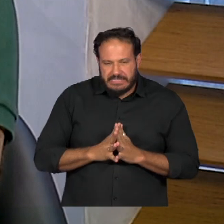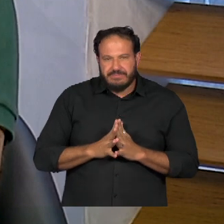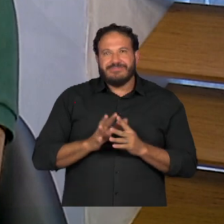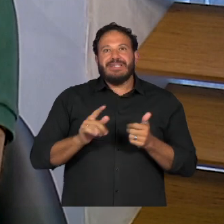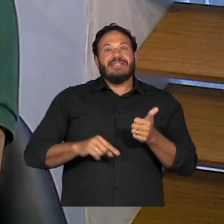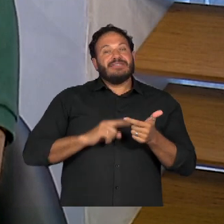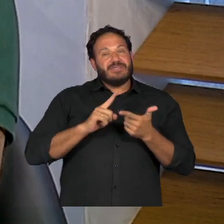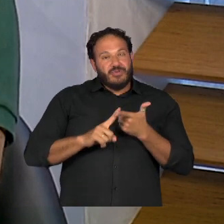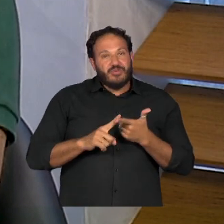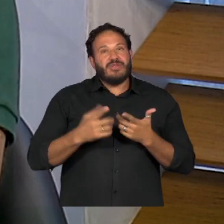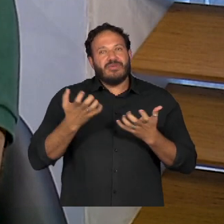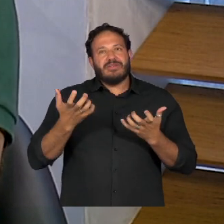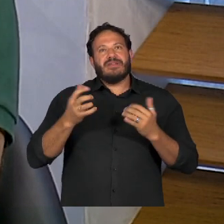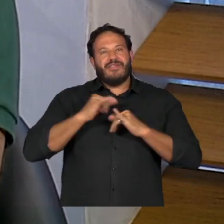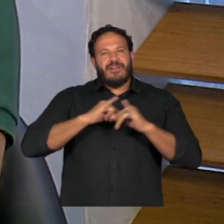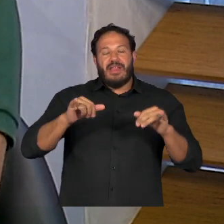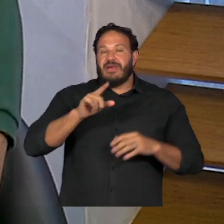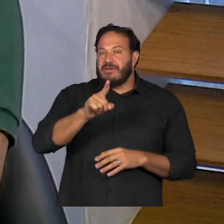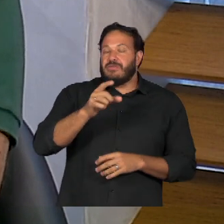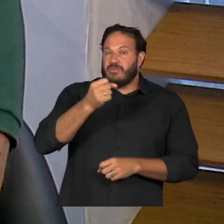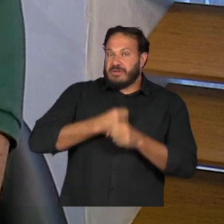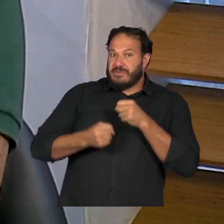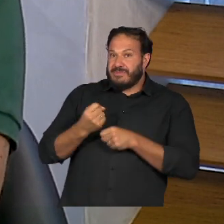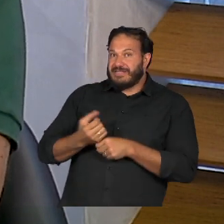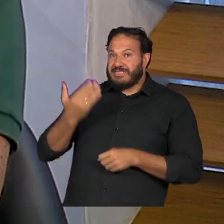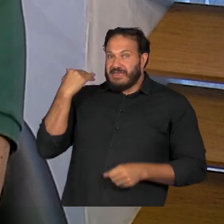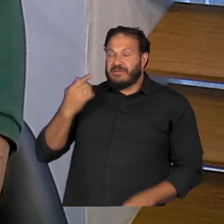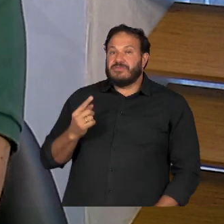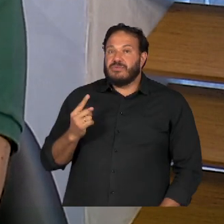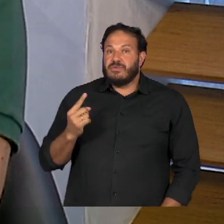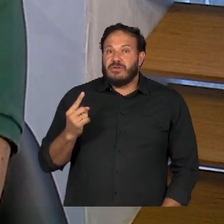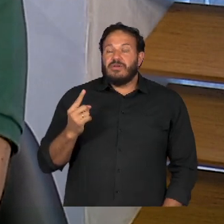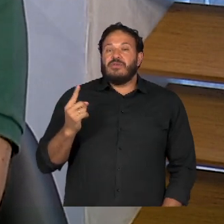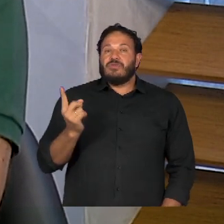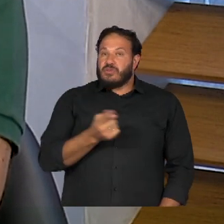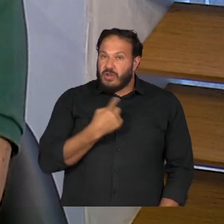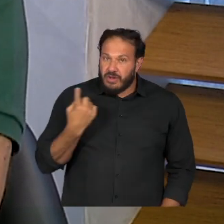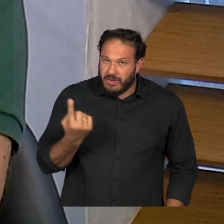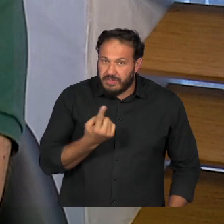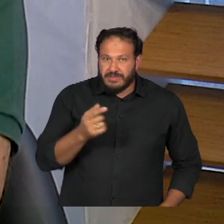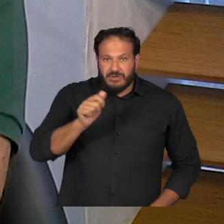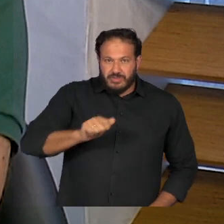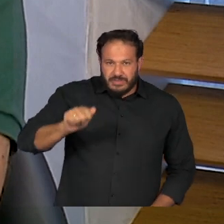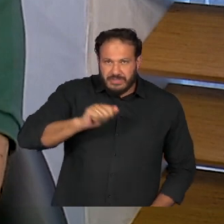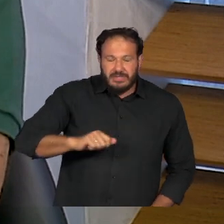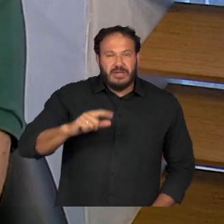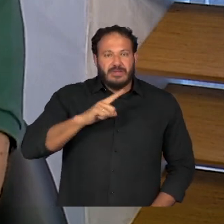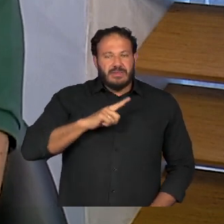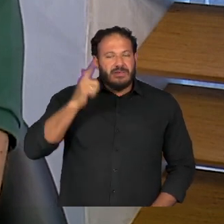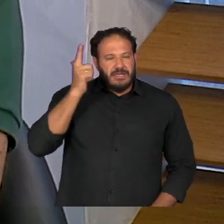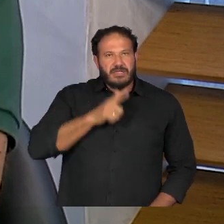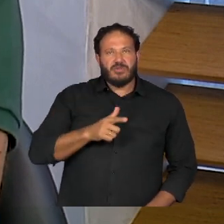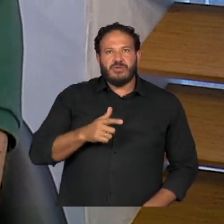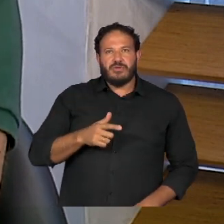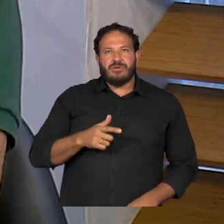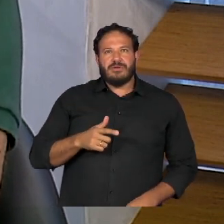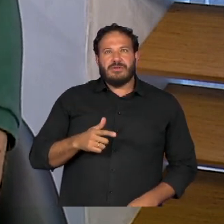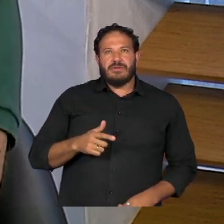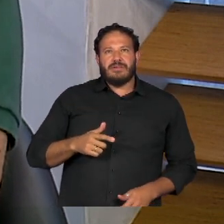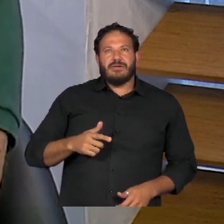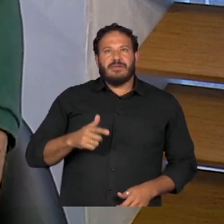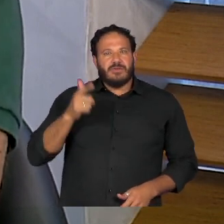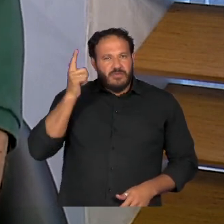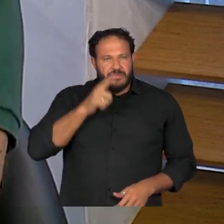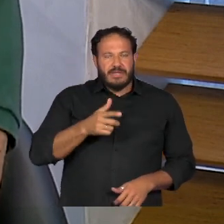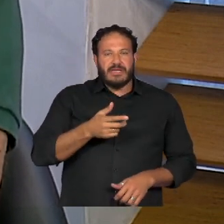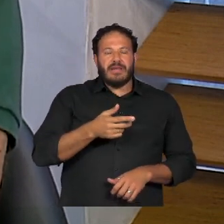eu gostaria de menar que no ano passado nós fomos agraciados aí com a com o prêmio da uma